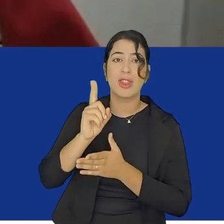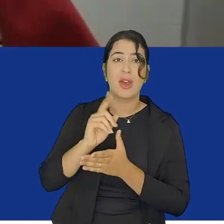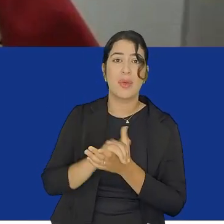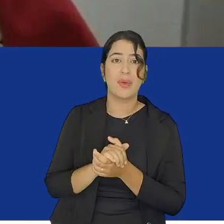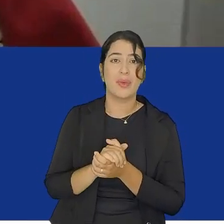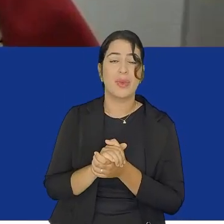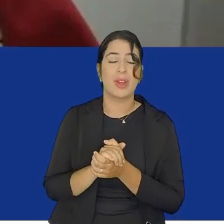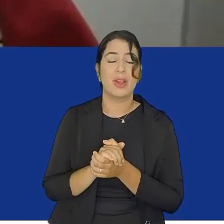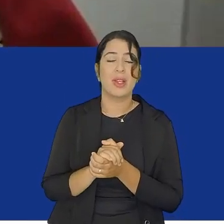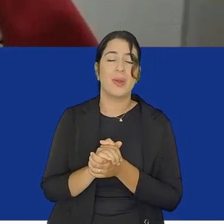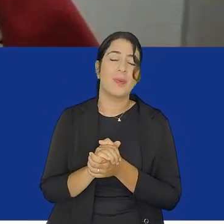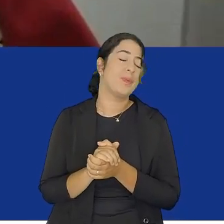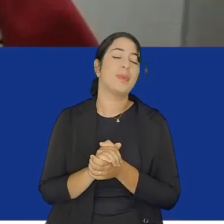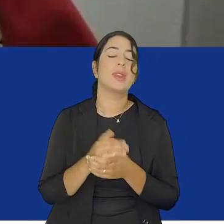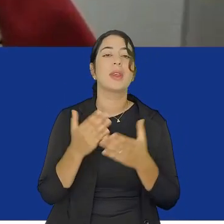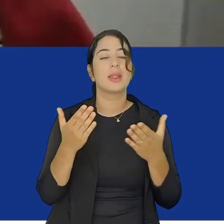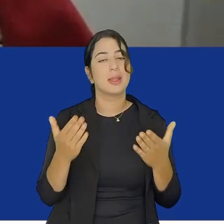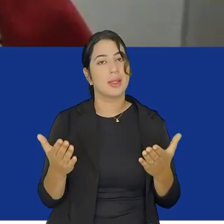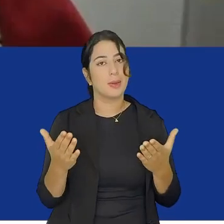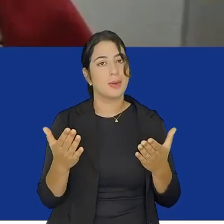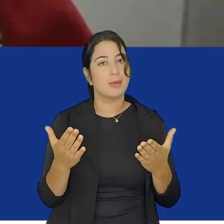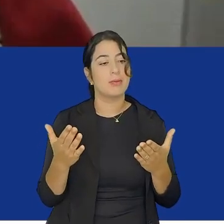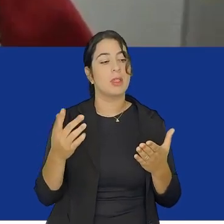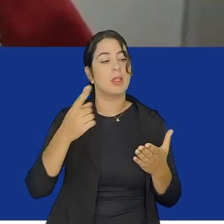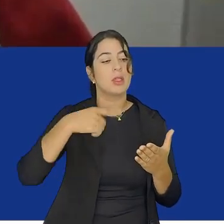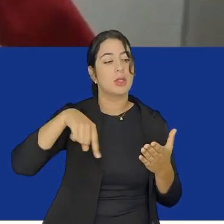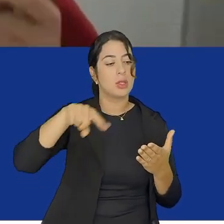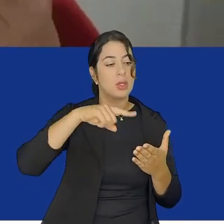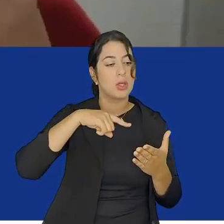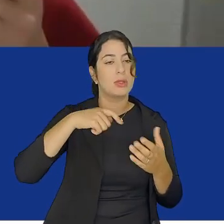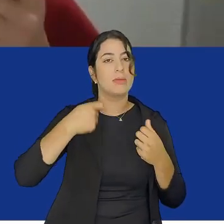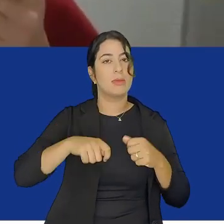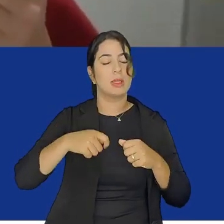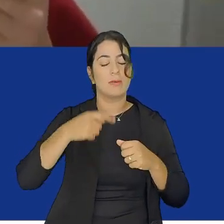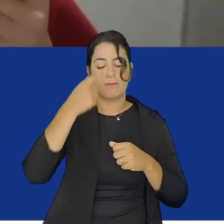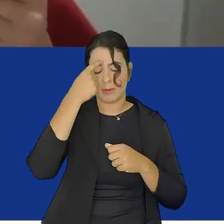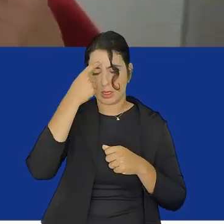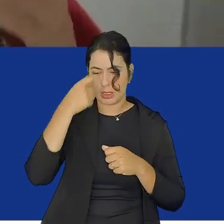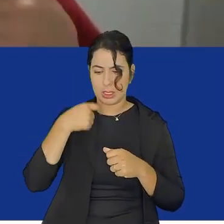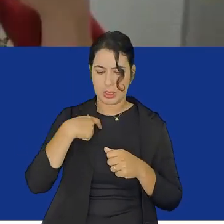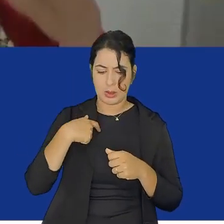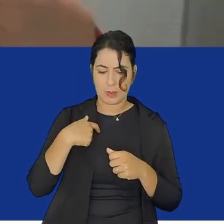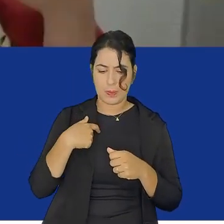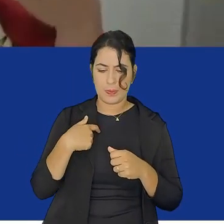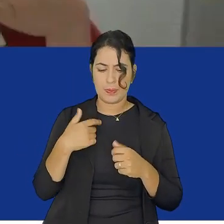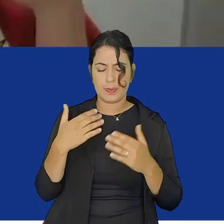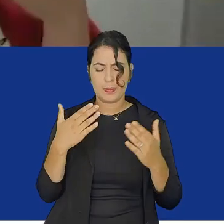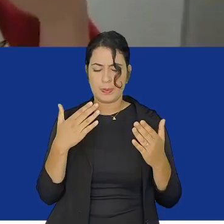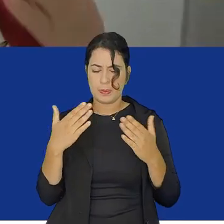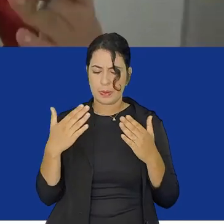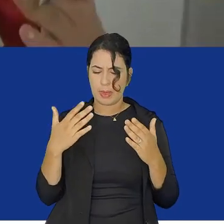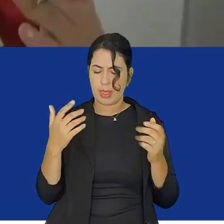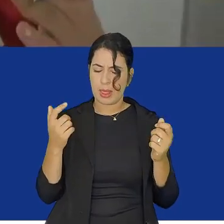nisso. Então, assim, a gente precisa desconfiar da gente e desconfiar que é possível